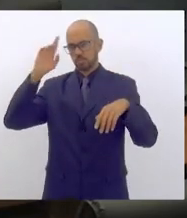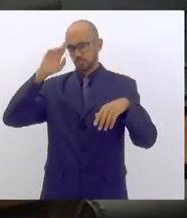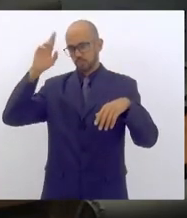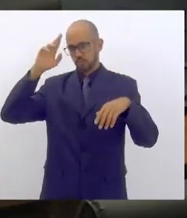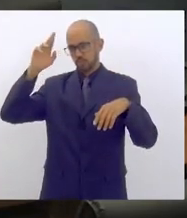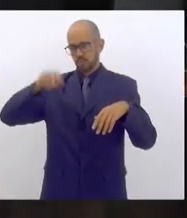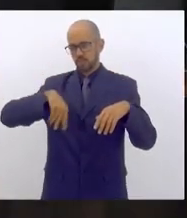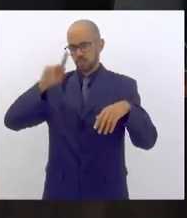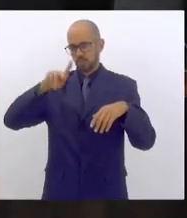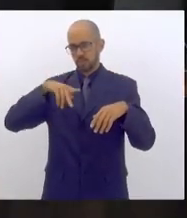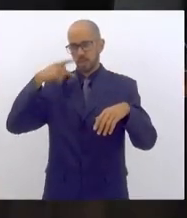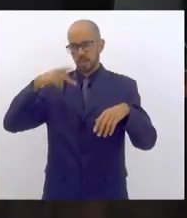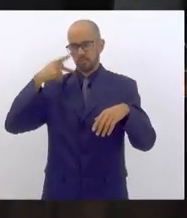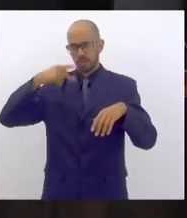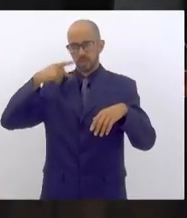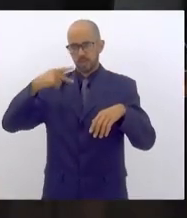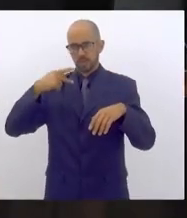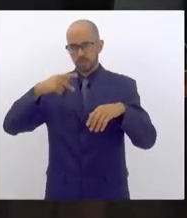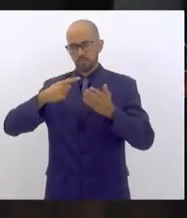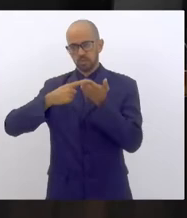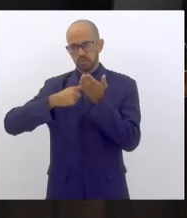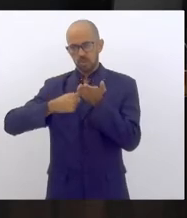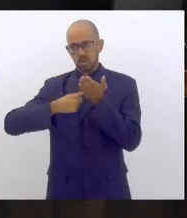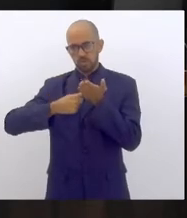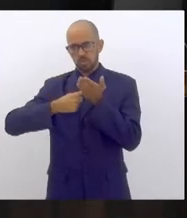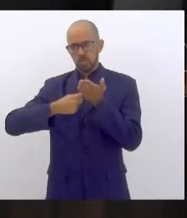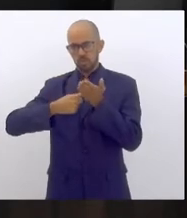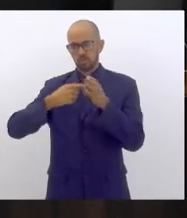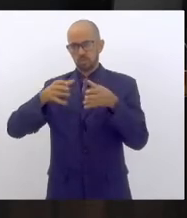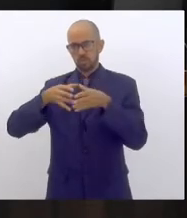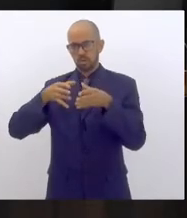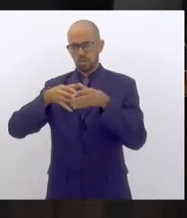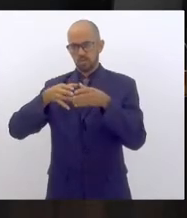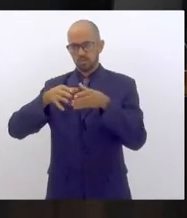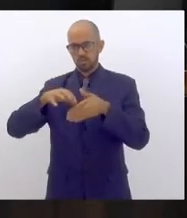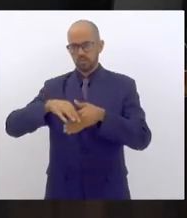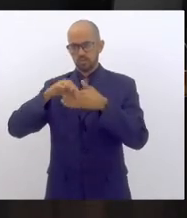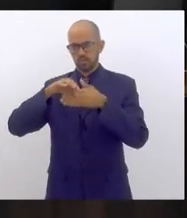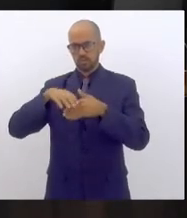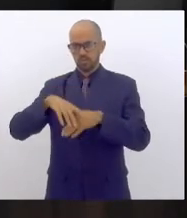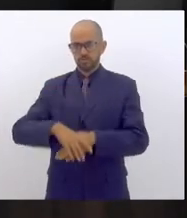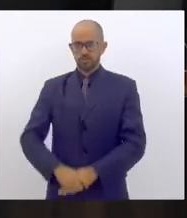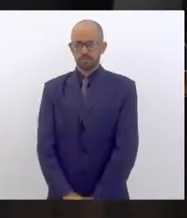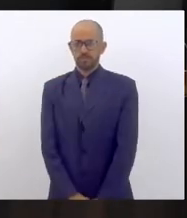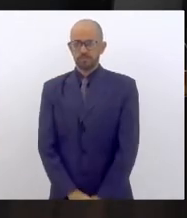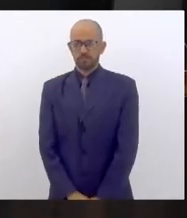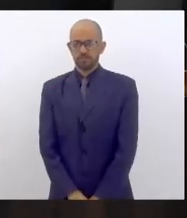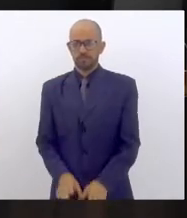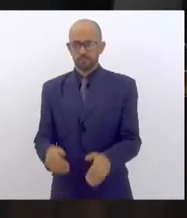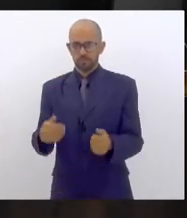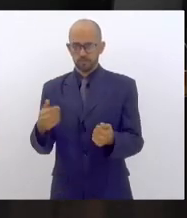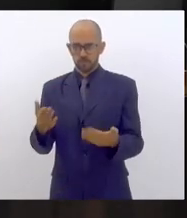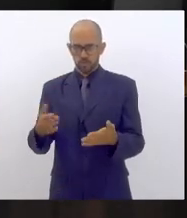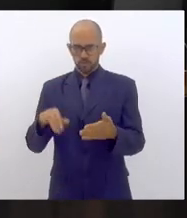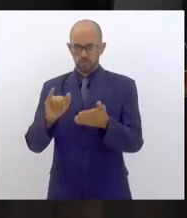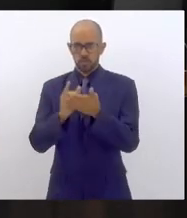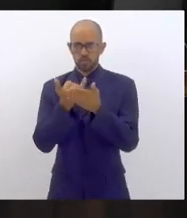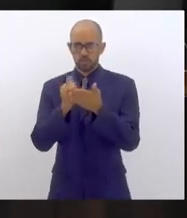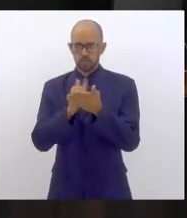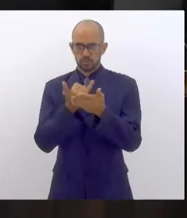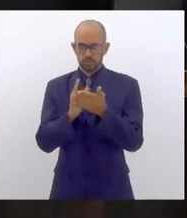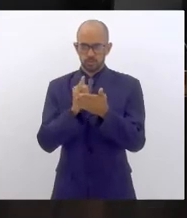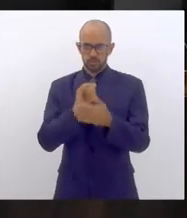bom termo na reunião de colégio de líderes. Sim, presidente. Ok? Então,